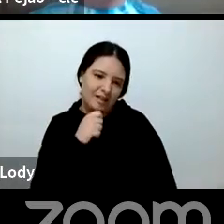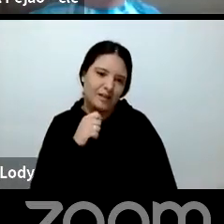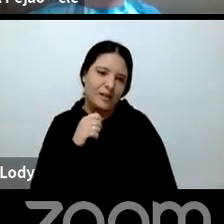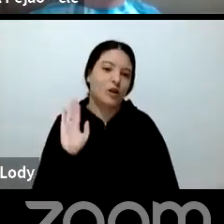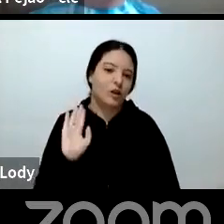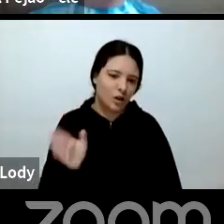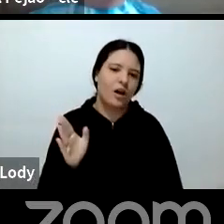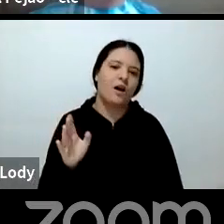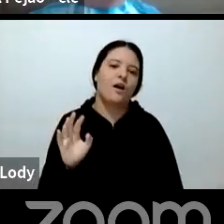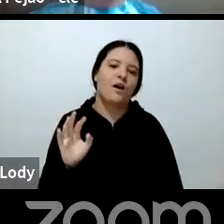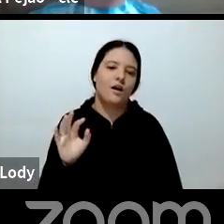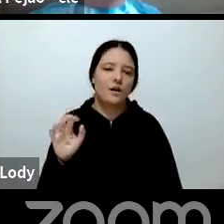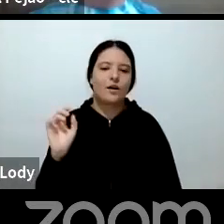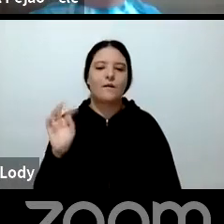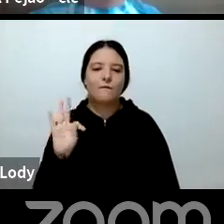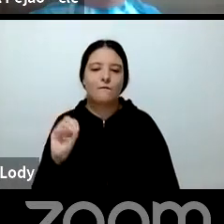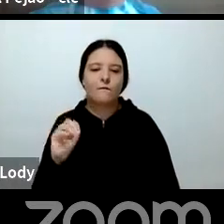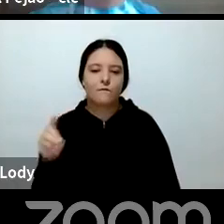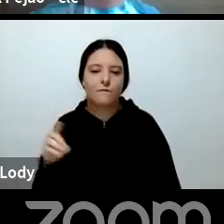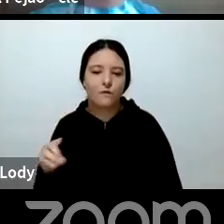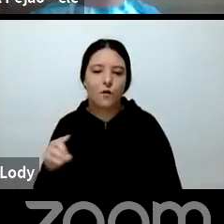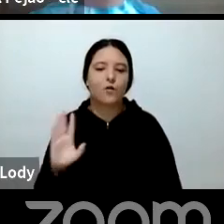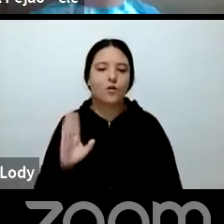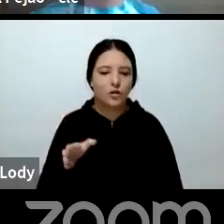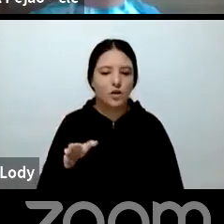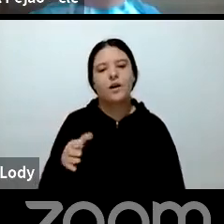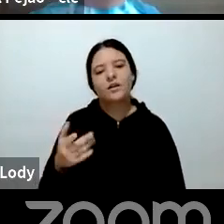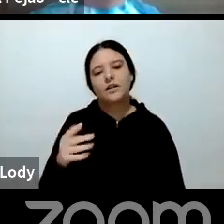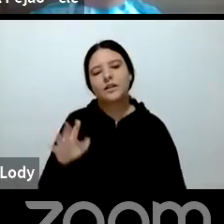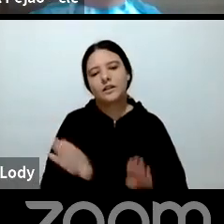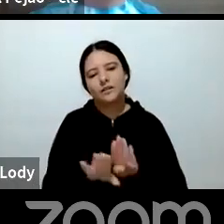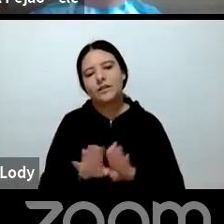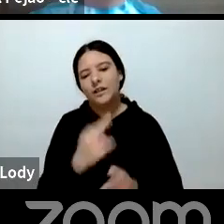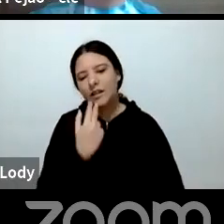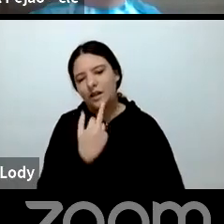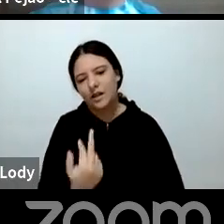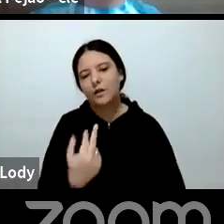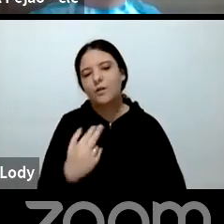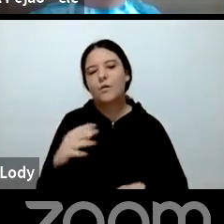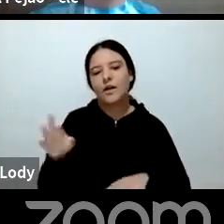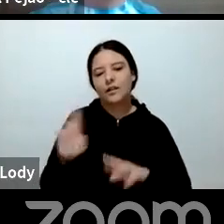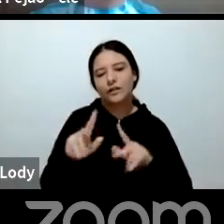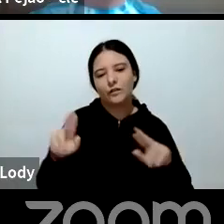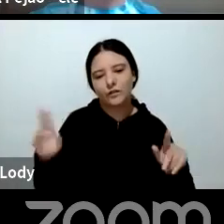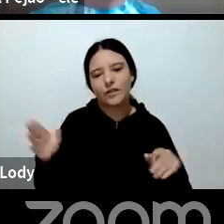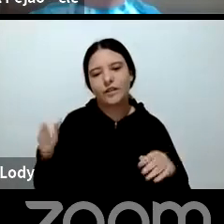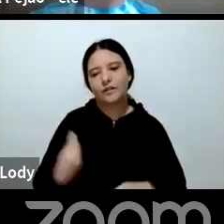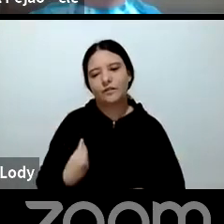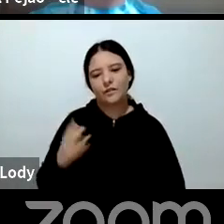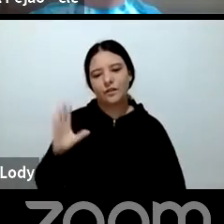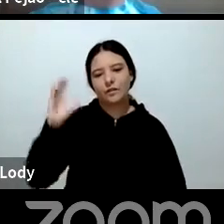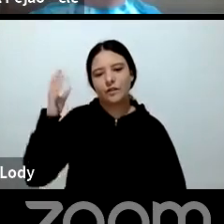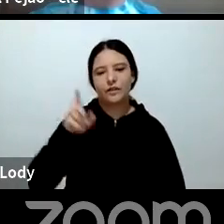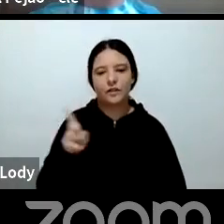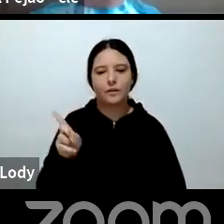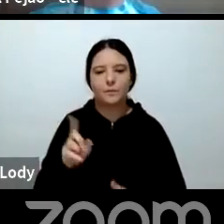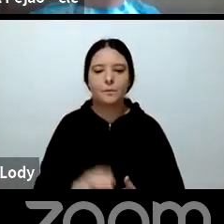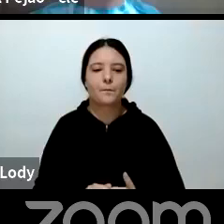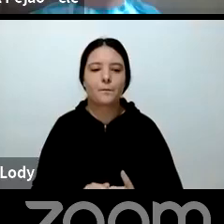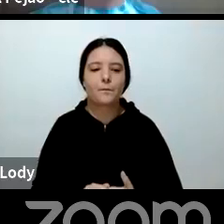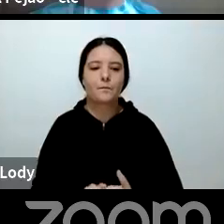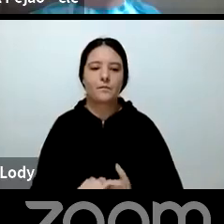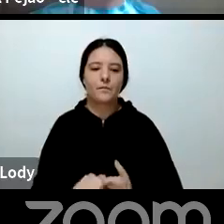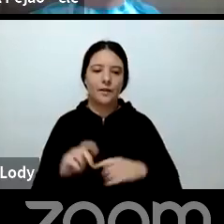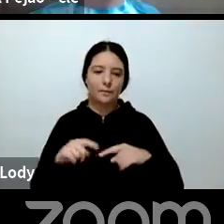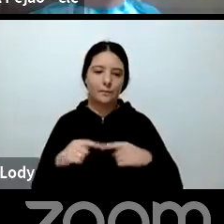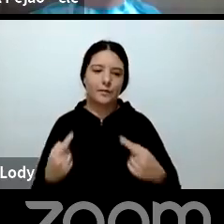eu quero viver essa dinâmica da fronteira e das translinguagens que acontecem lá. E aí, uma das coisas que a gente